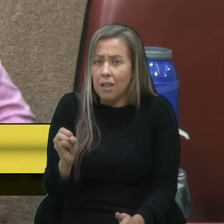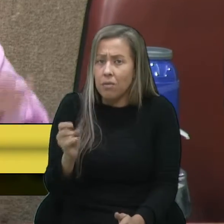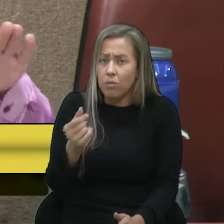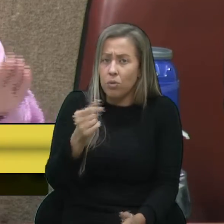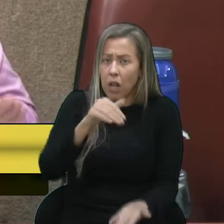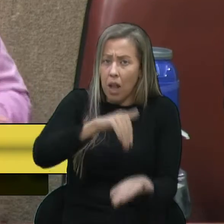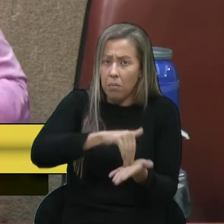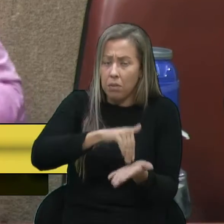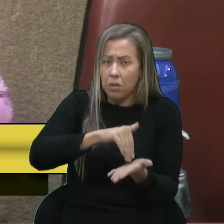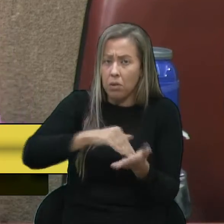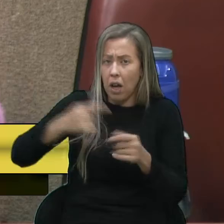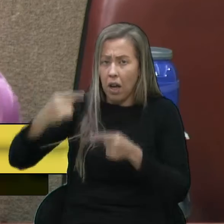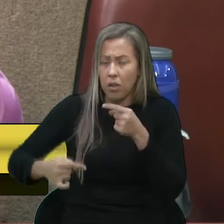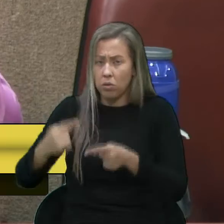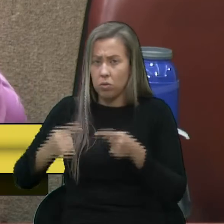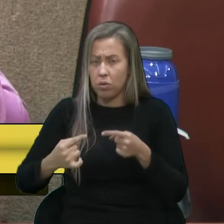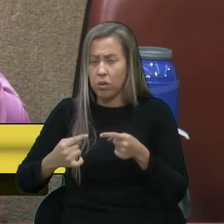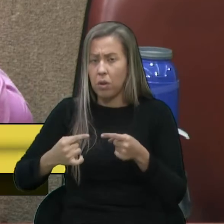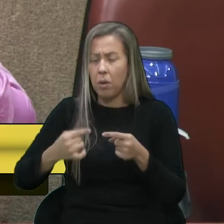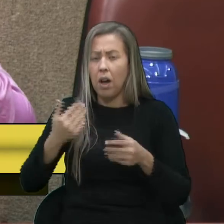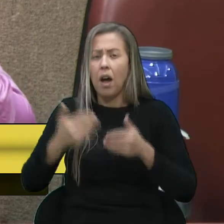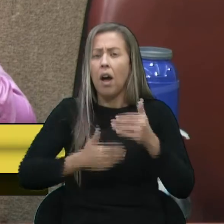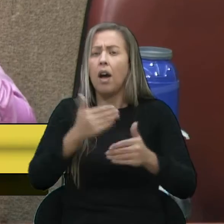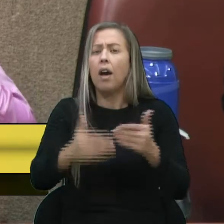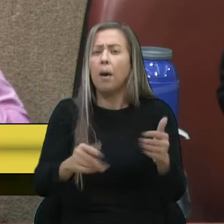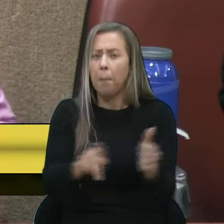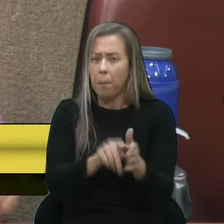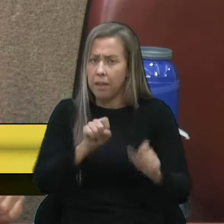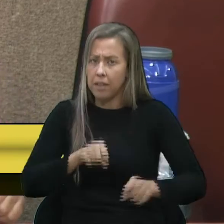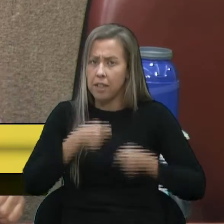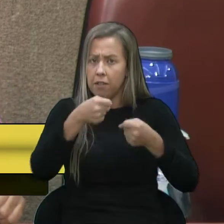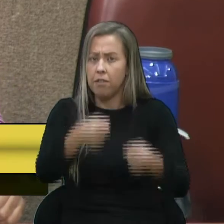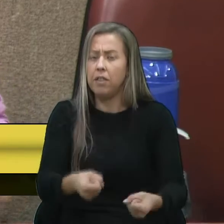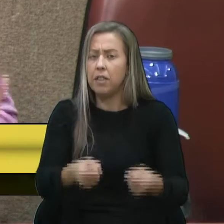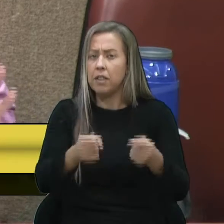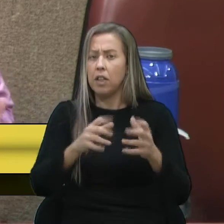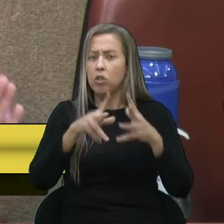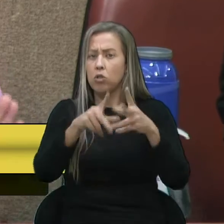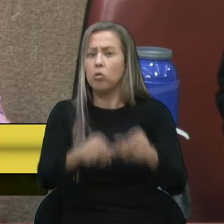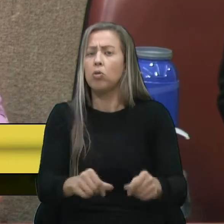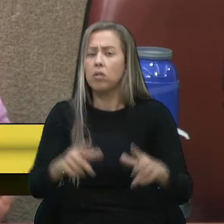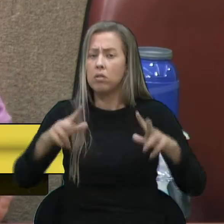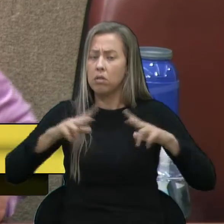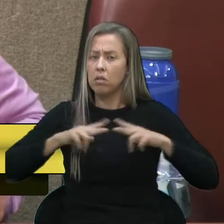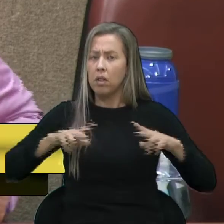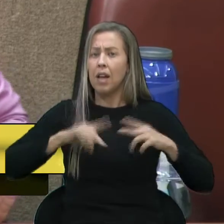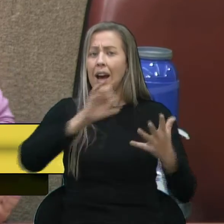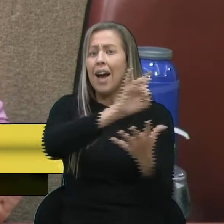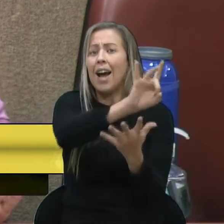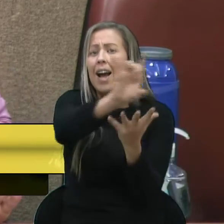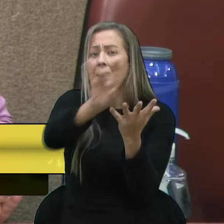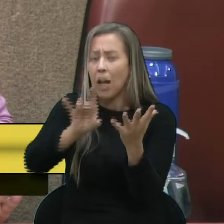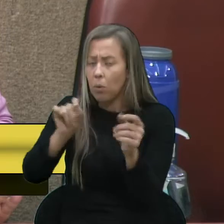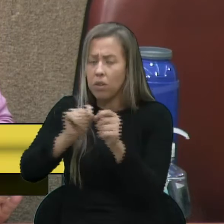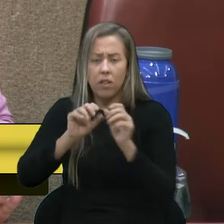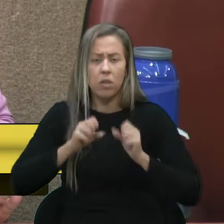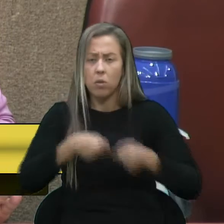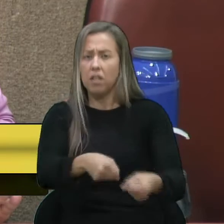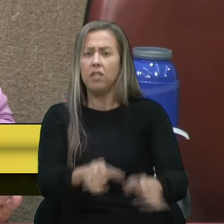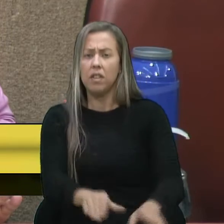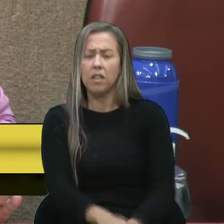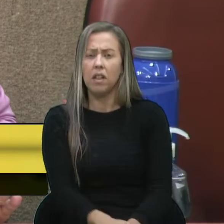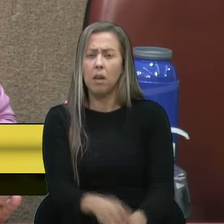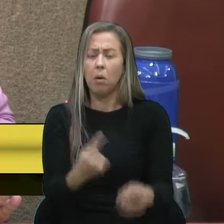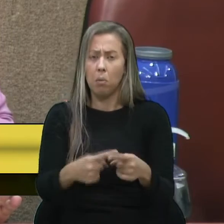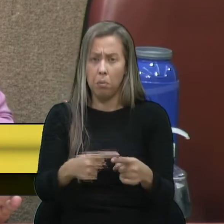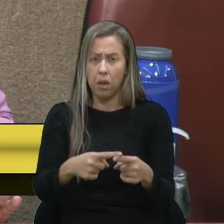se a discussão do piso, ela passa pela defesa das corporações privadas, cada um que faça a sua defesa. Porque